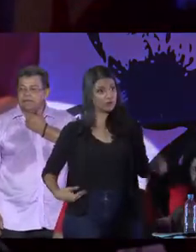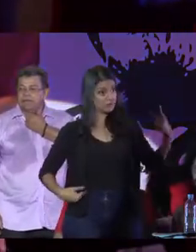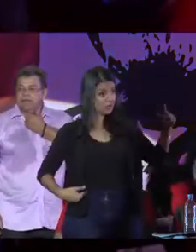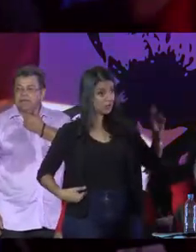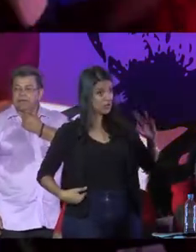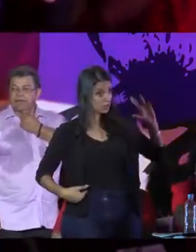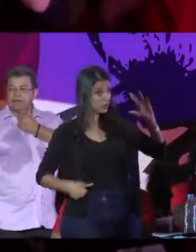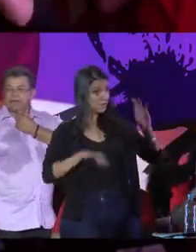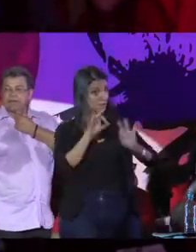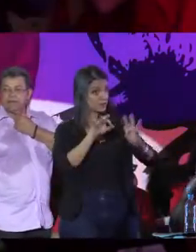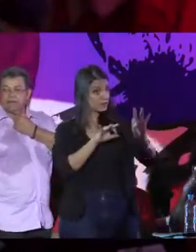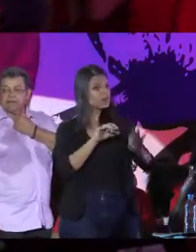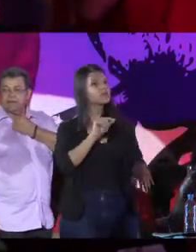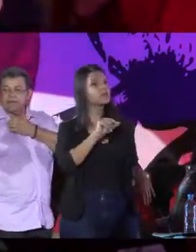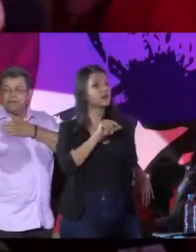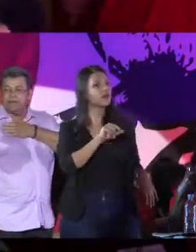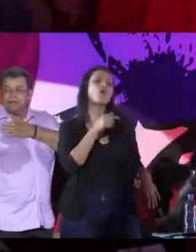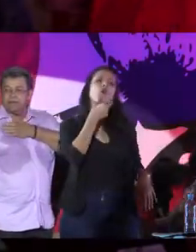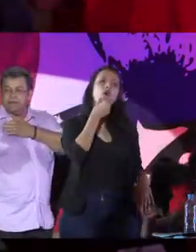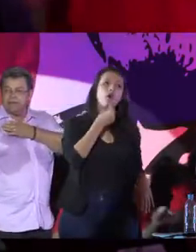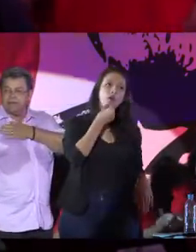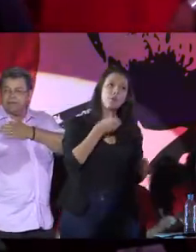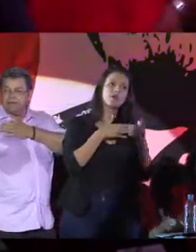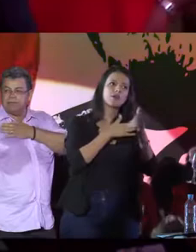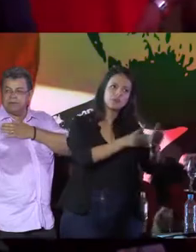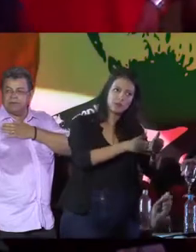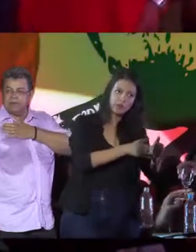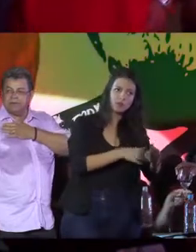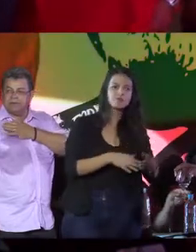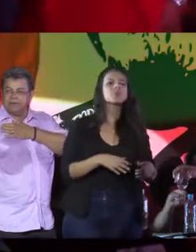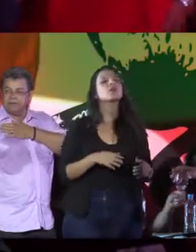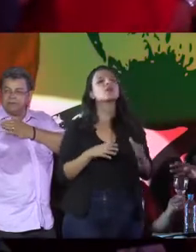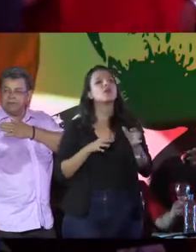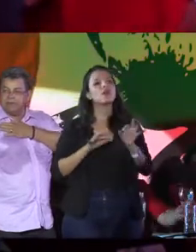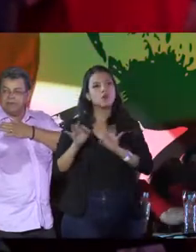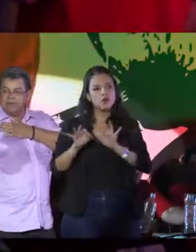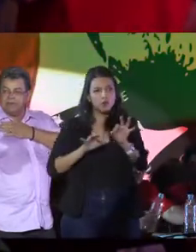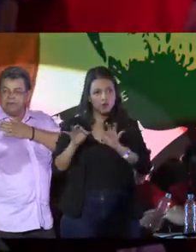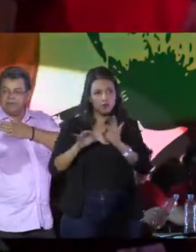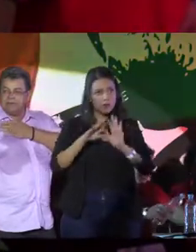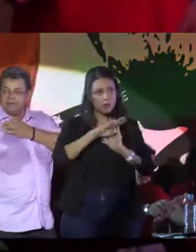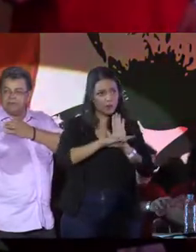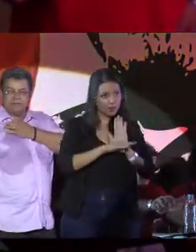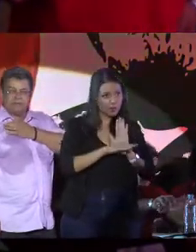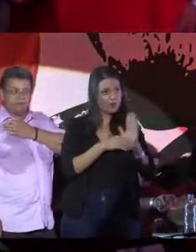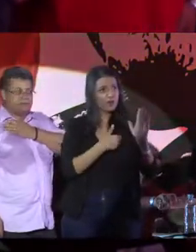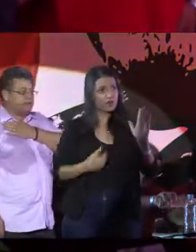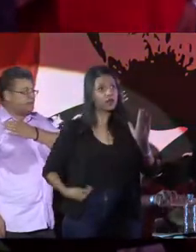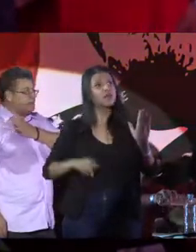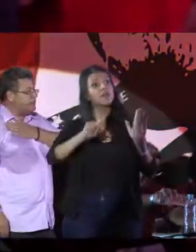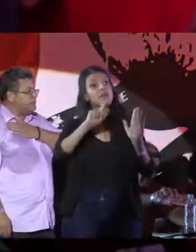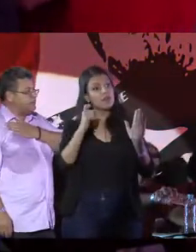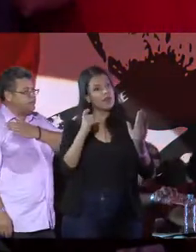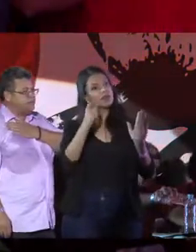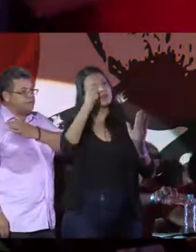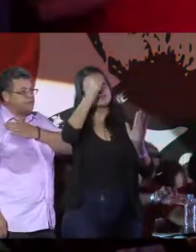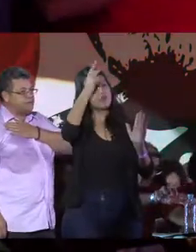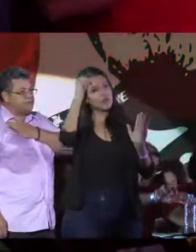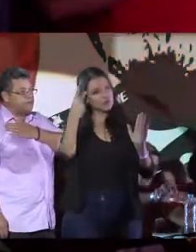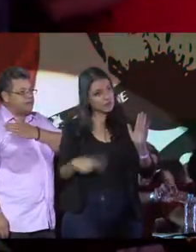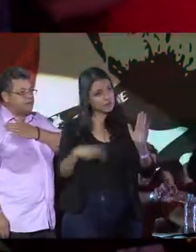presidente Lula é o nosso companheiro, que é o coordenador do programa de governo e também ex-prefeito da cidade de São